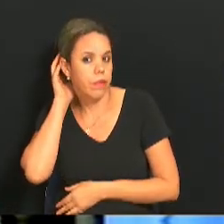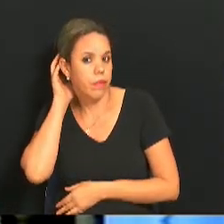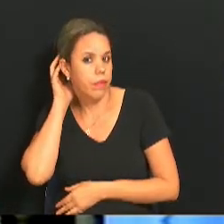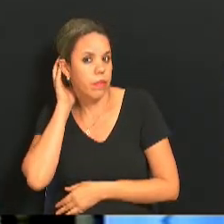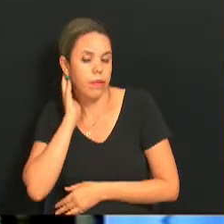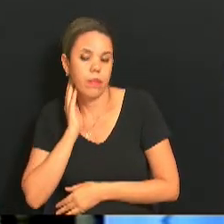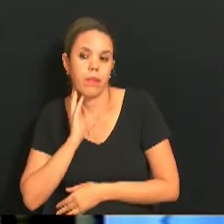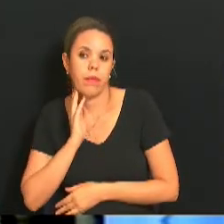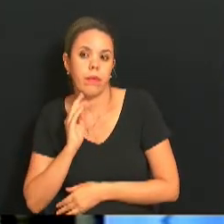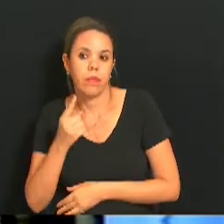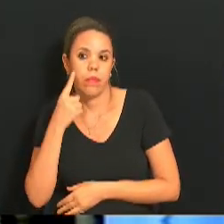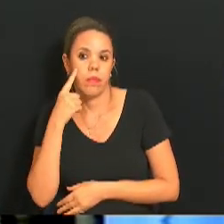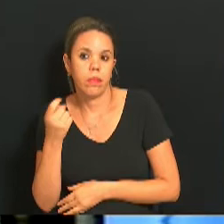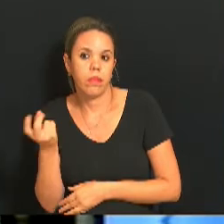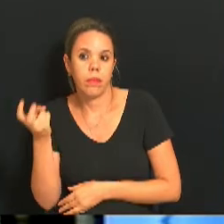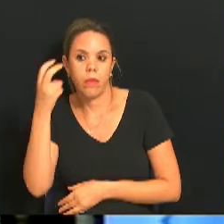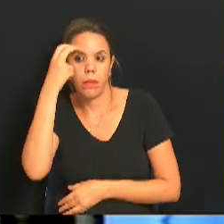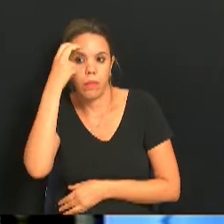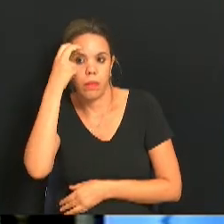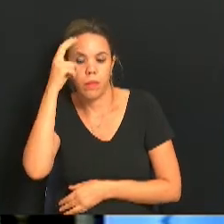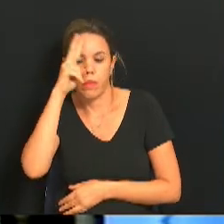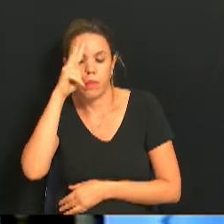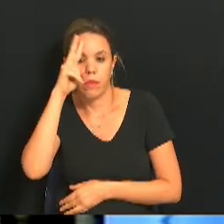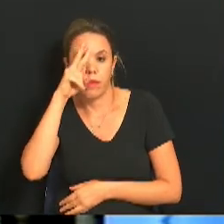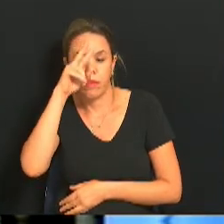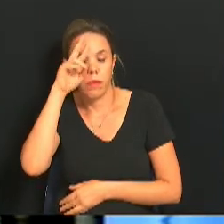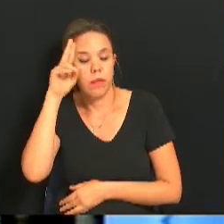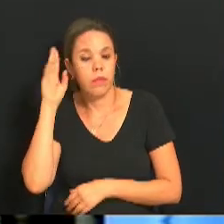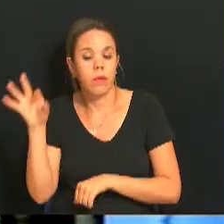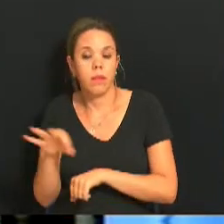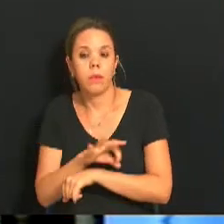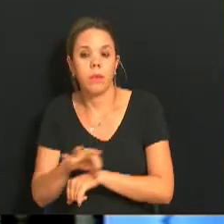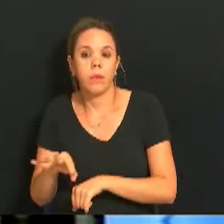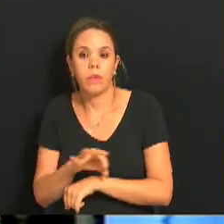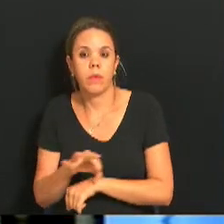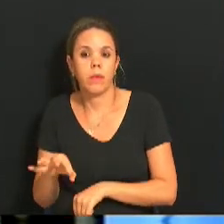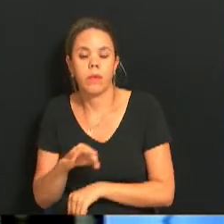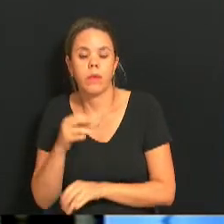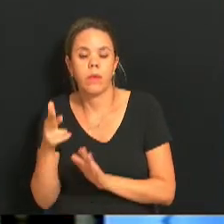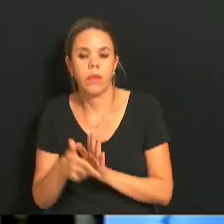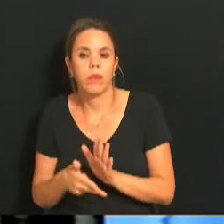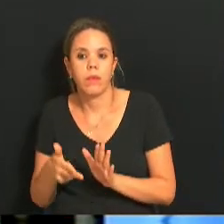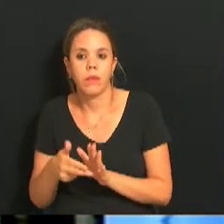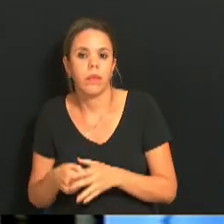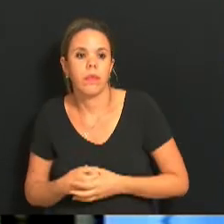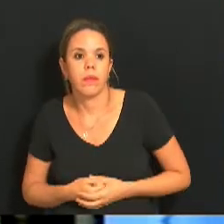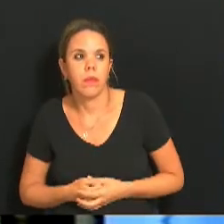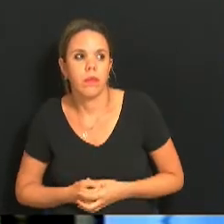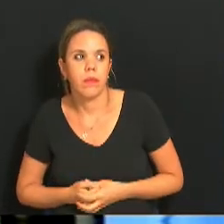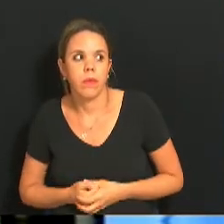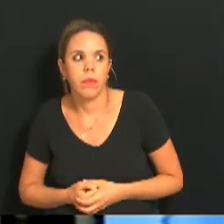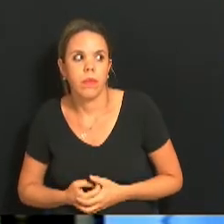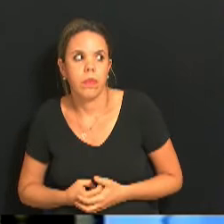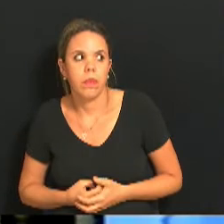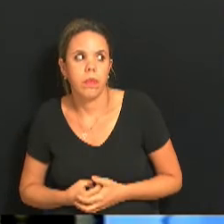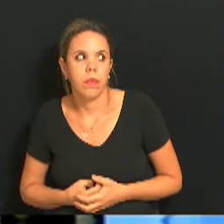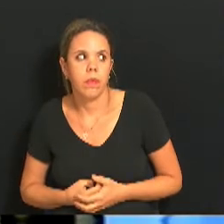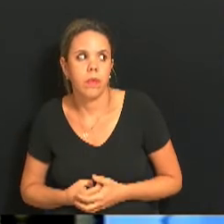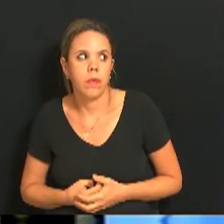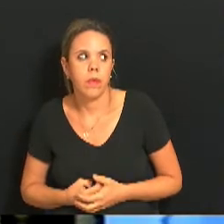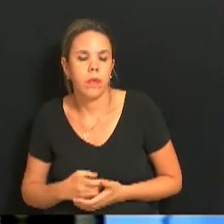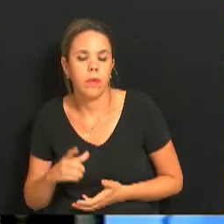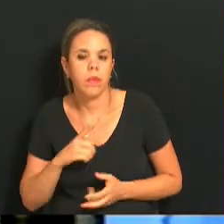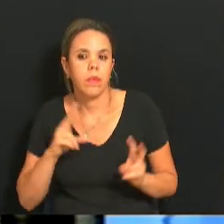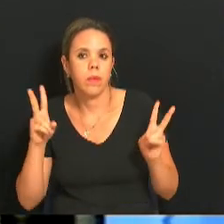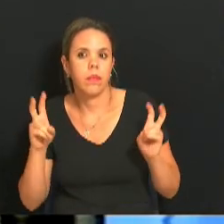bens de interesse cultural histórico e arquitetônico da implantação Ferroviária em Campinas elencados a seguir e a gente tem uma